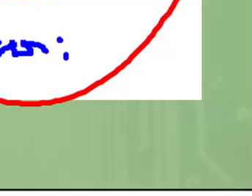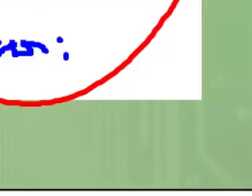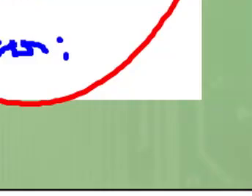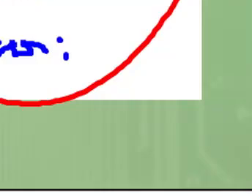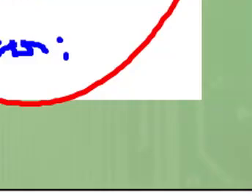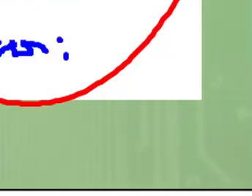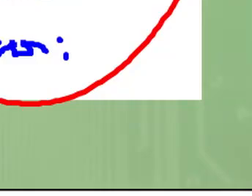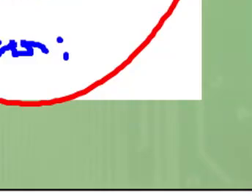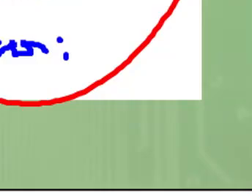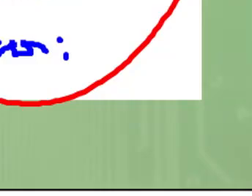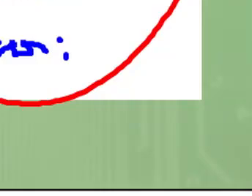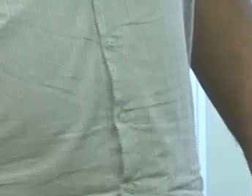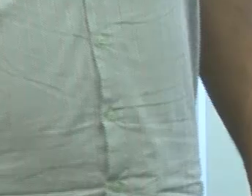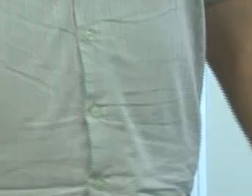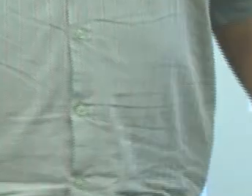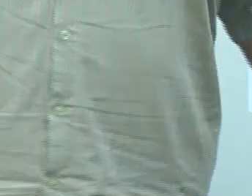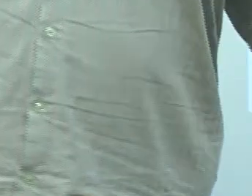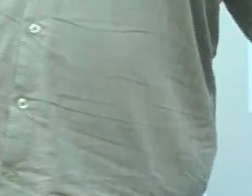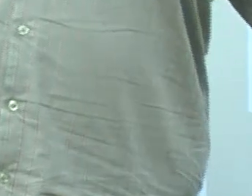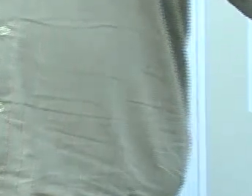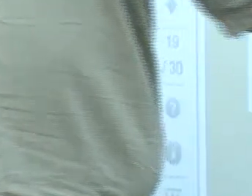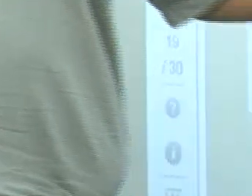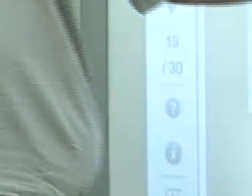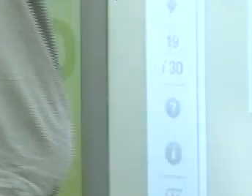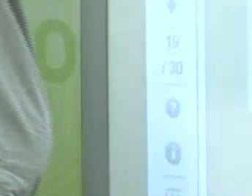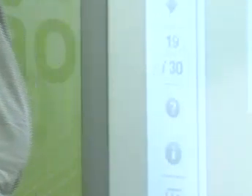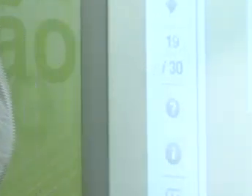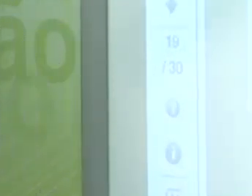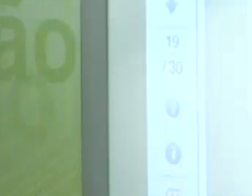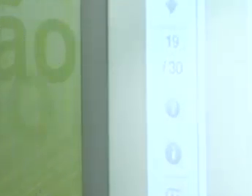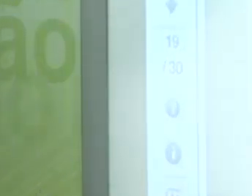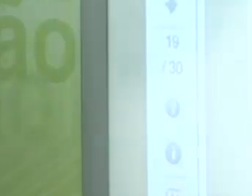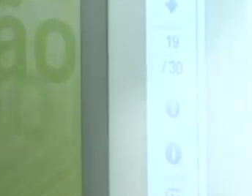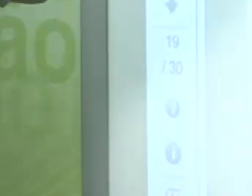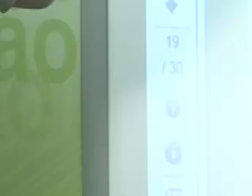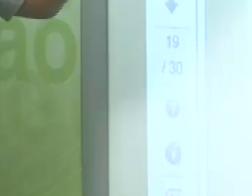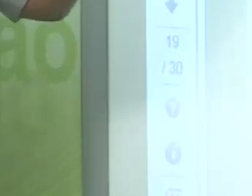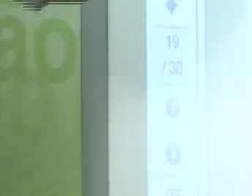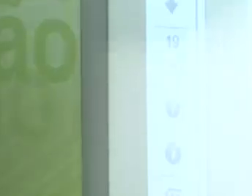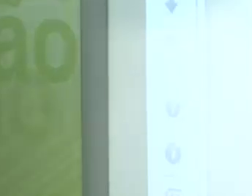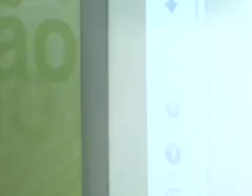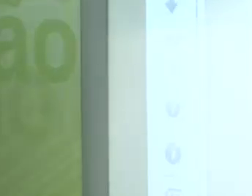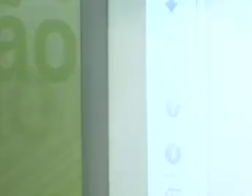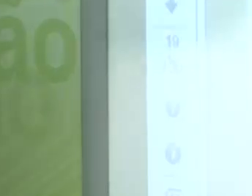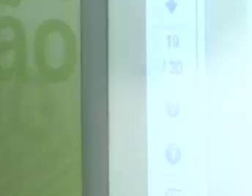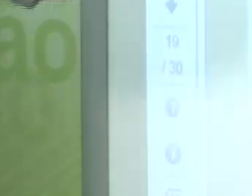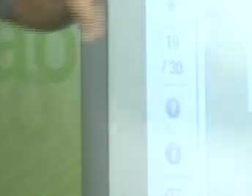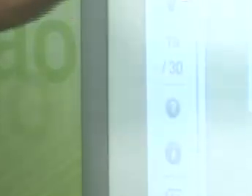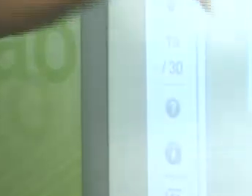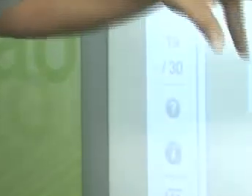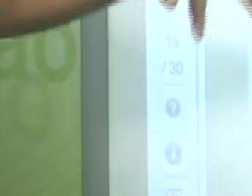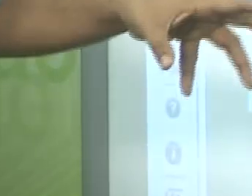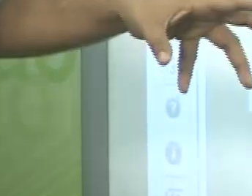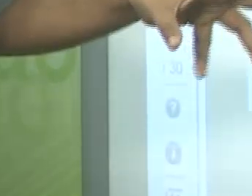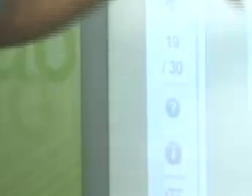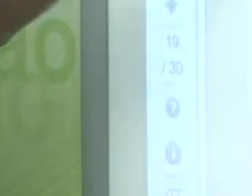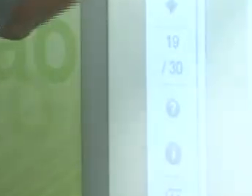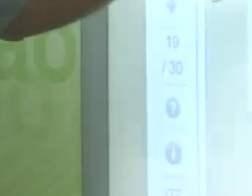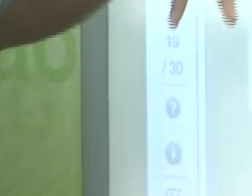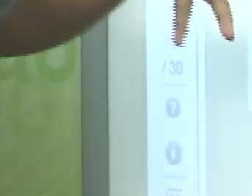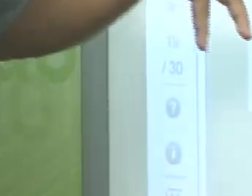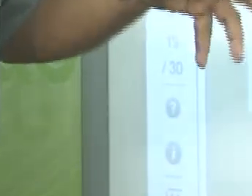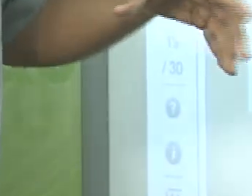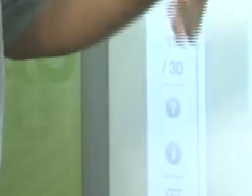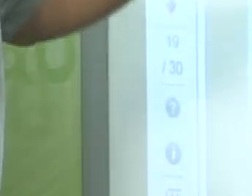ele. Pessoal, aqui pode ficar, é só para saber aonde coloca, não era para vocês definirem, não era